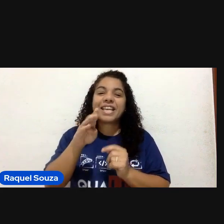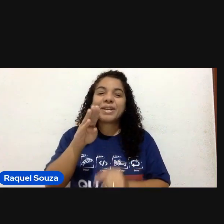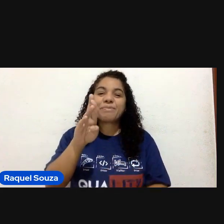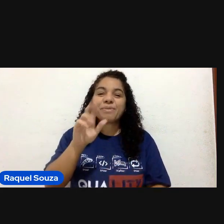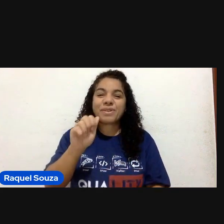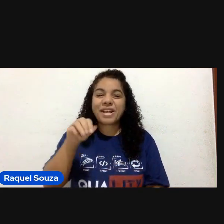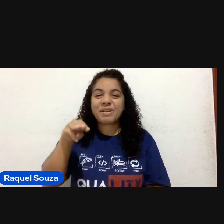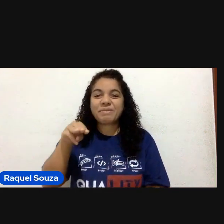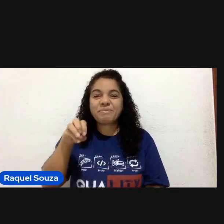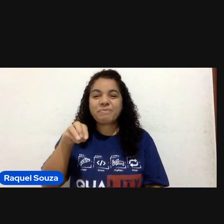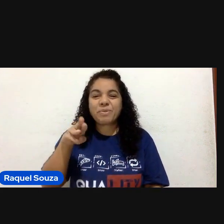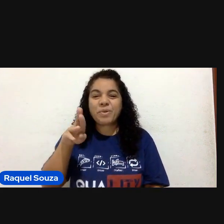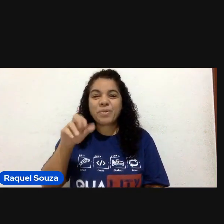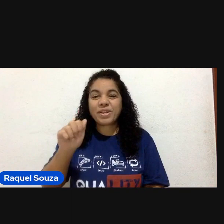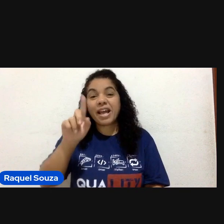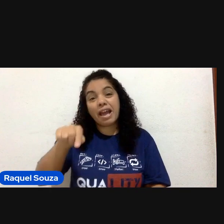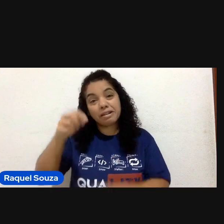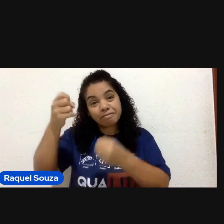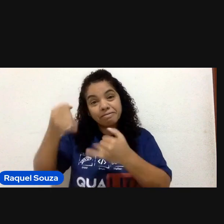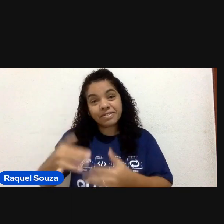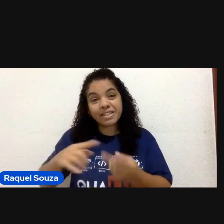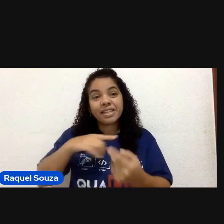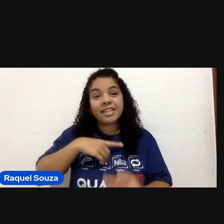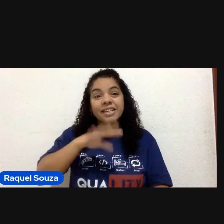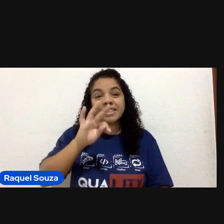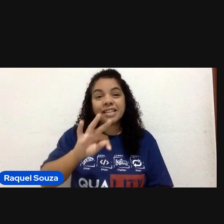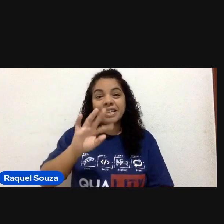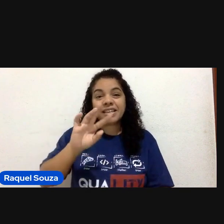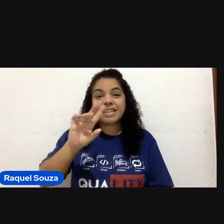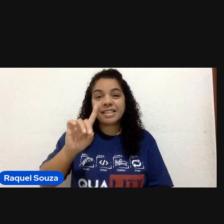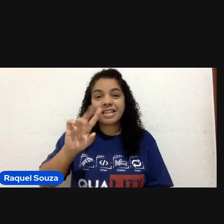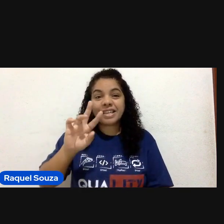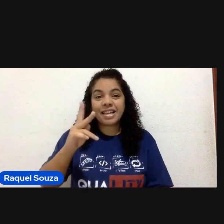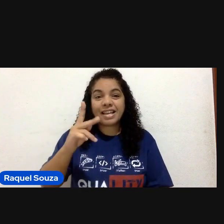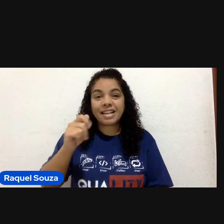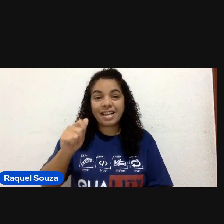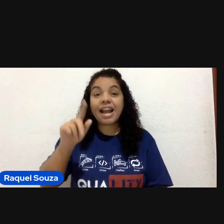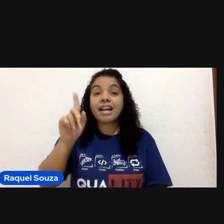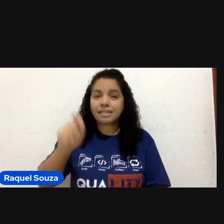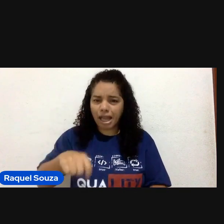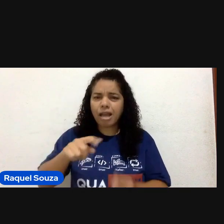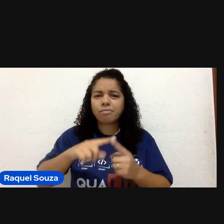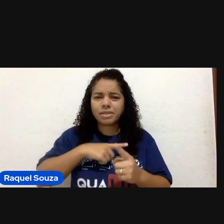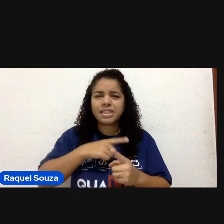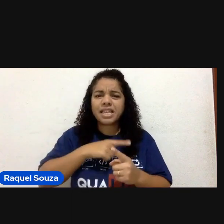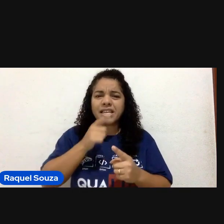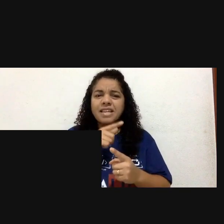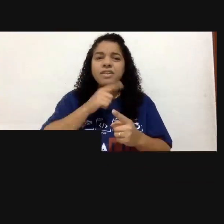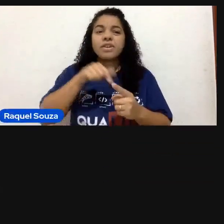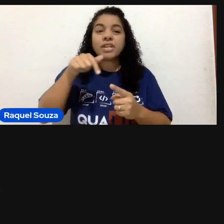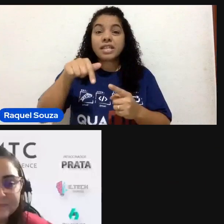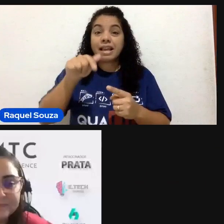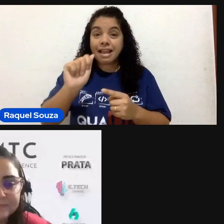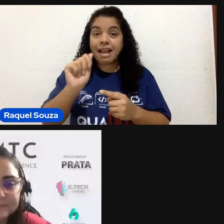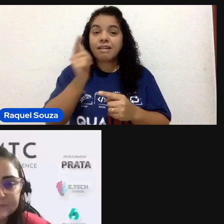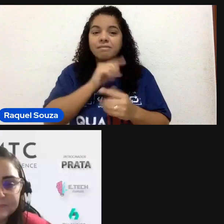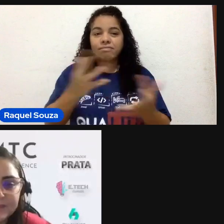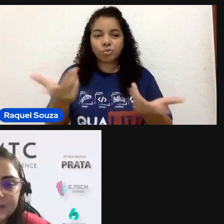vai falar um pouquinho sobre o TDAH e QA. É possível ter qualidade de vida.